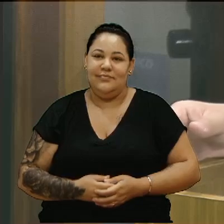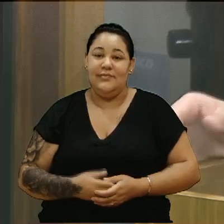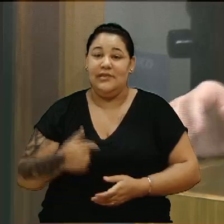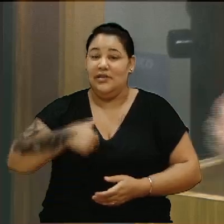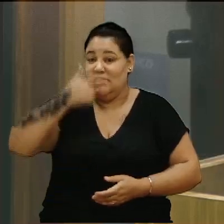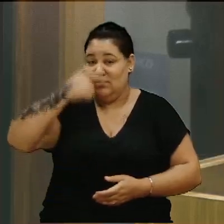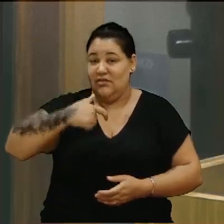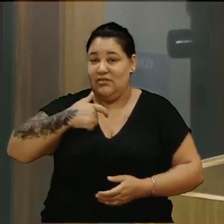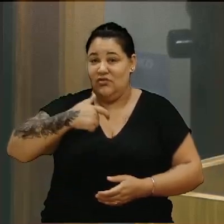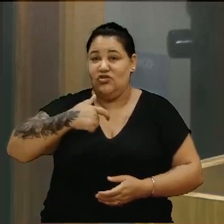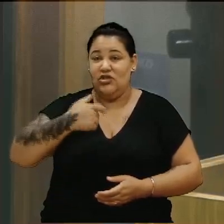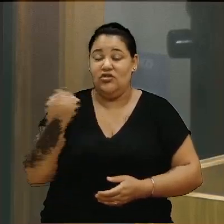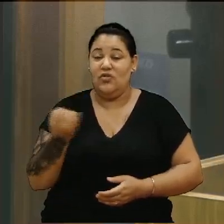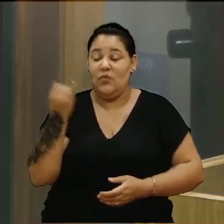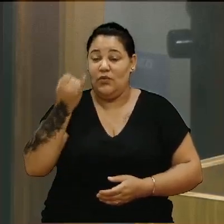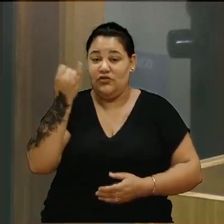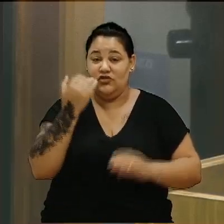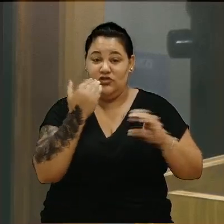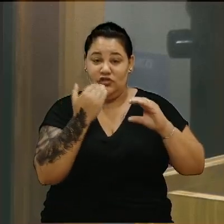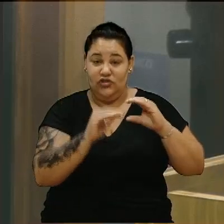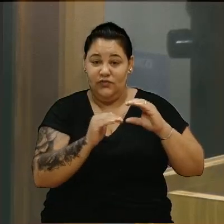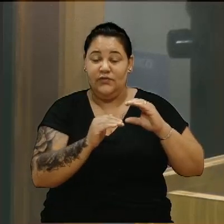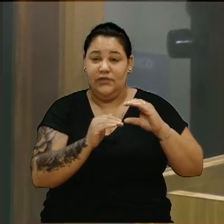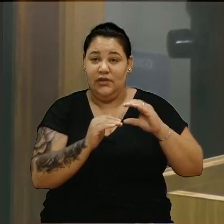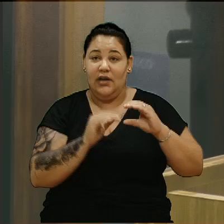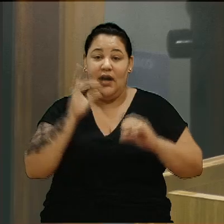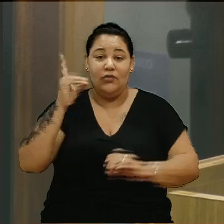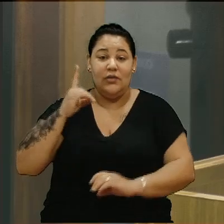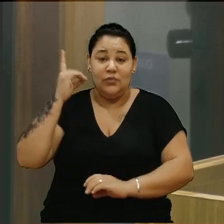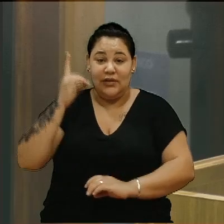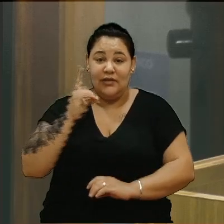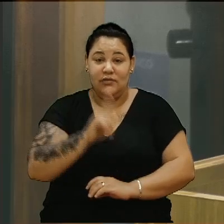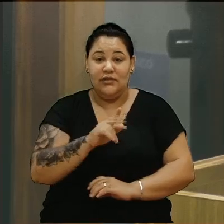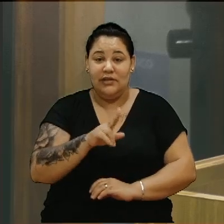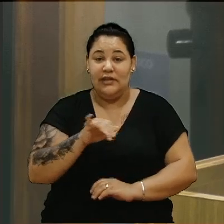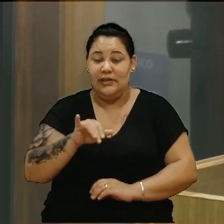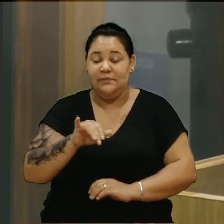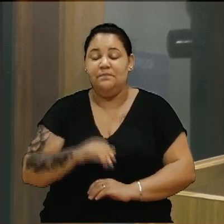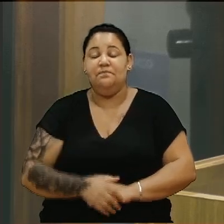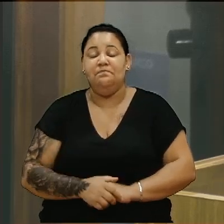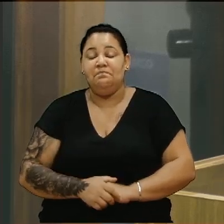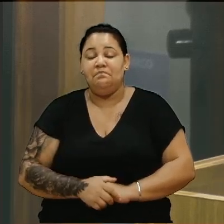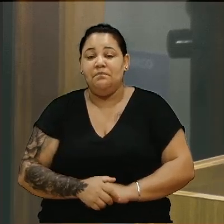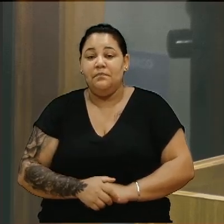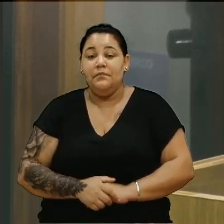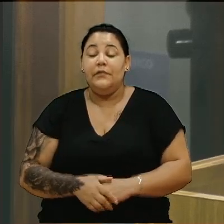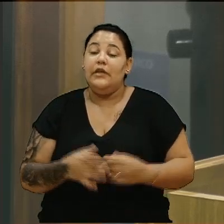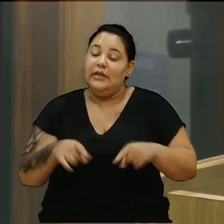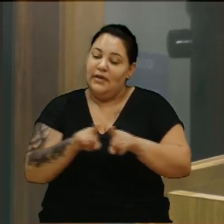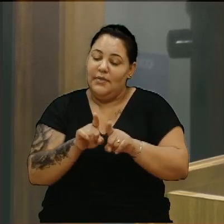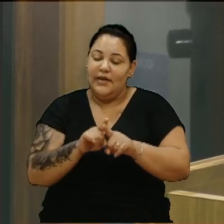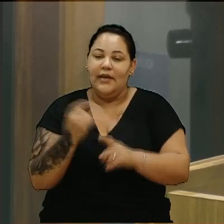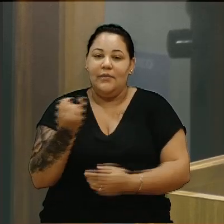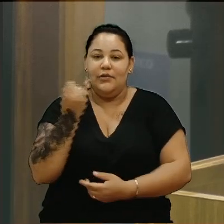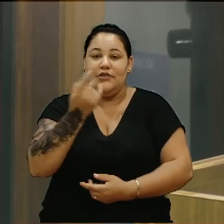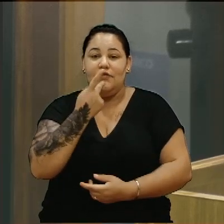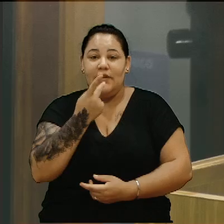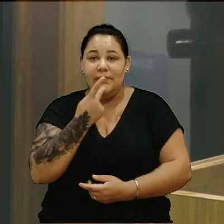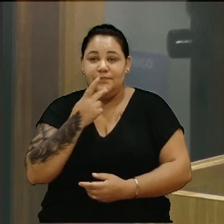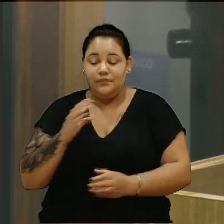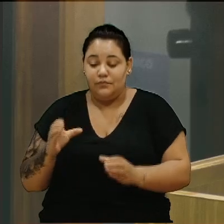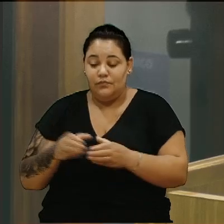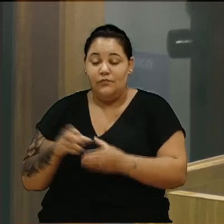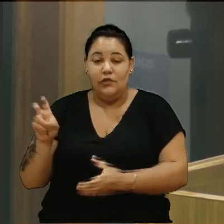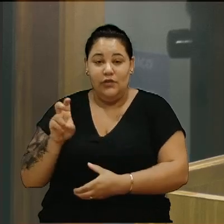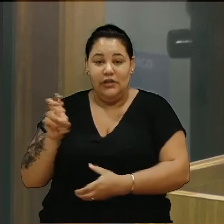pertinente isso, encaminhamos este ofício ao deputado Guilherme Pazin. E também, de igual forma, além de tudo isso, vale ressaltar que o 5º Batalhão de Bombeiro